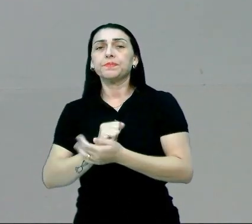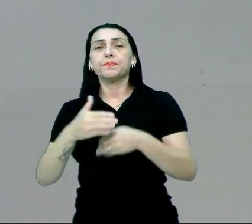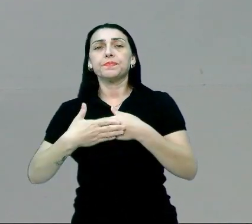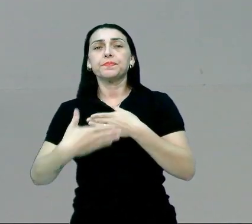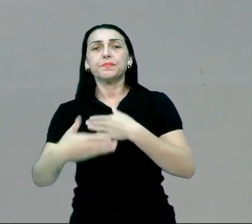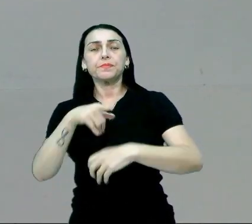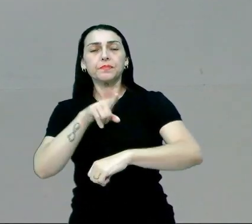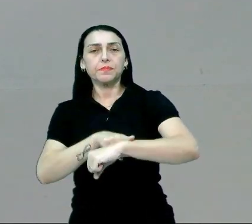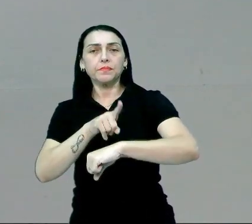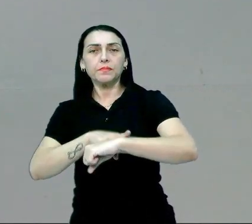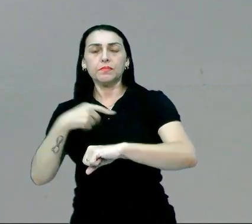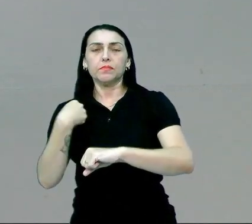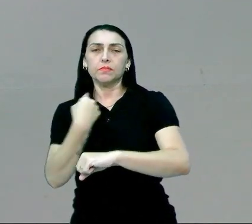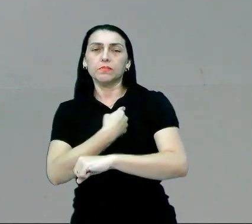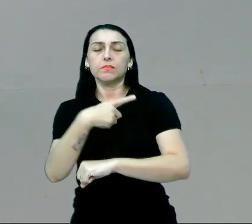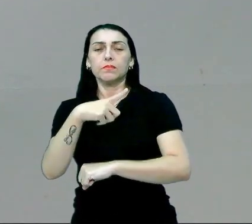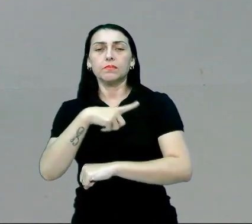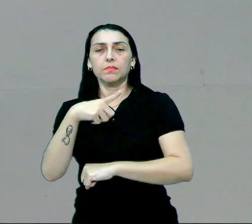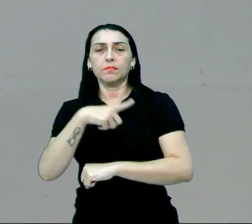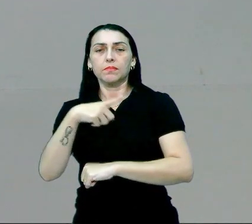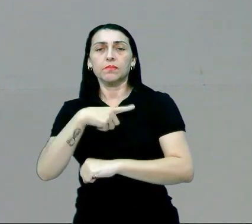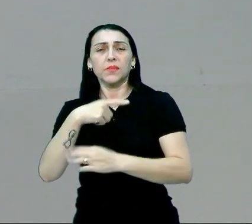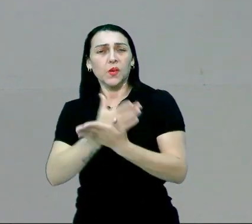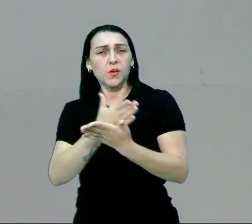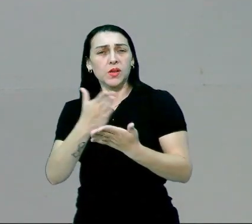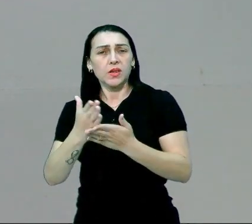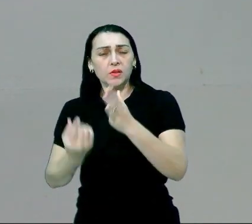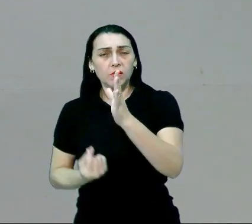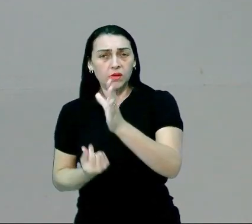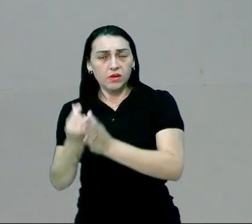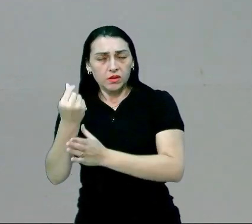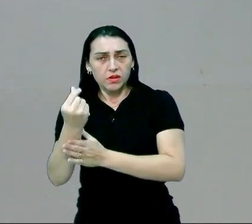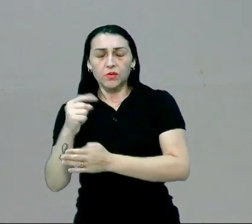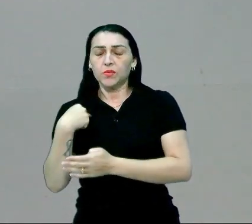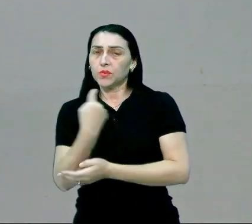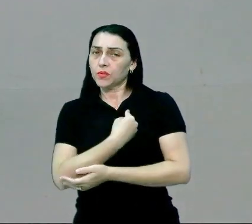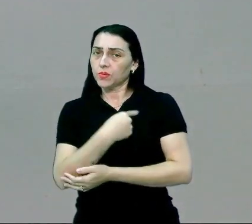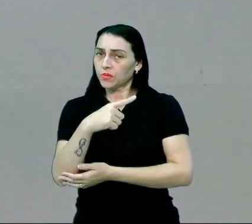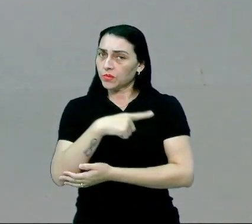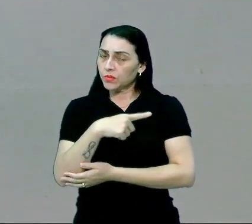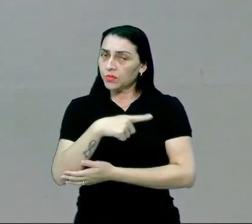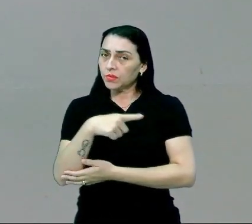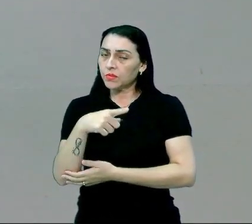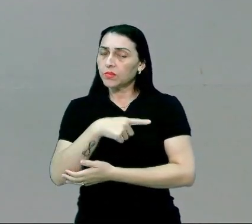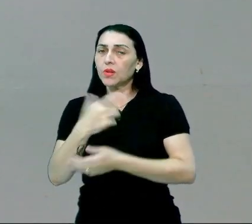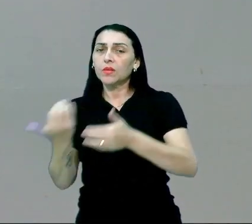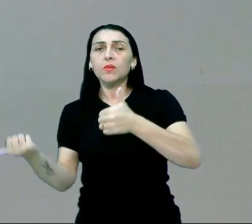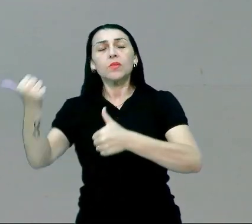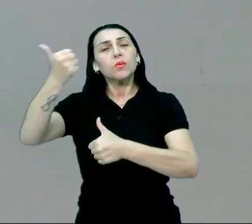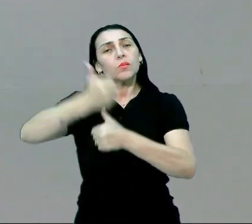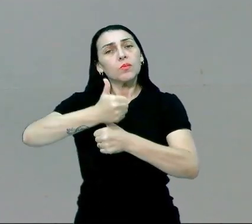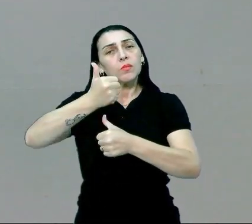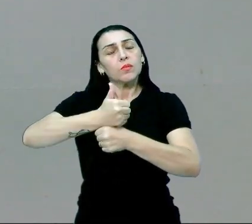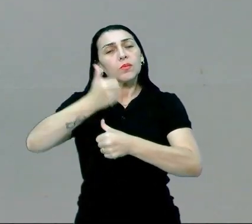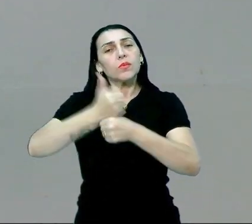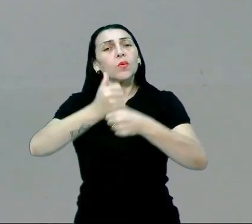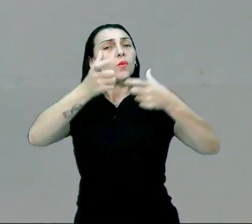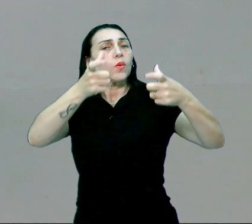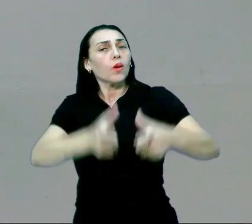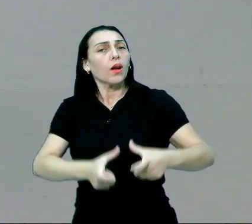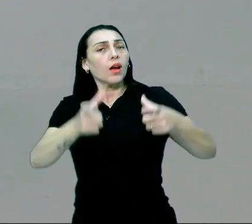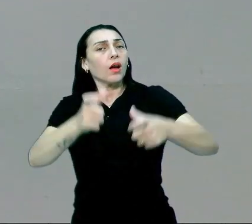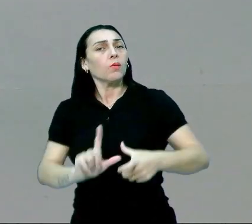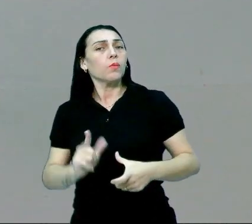partir do momento que nós tivemos a gênese do capitalismo, nós tivemos a substituição de um espaço